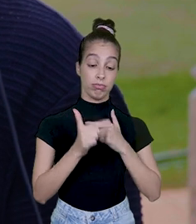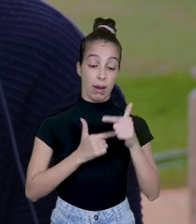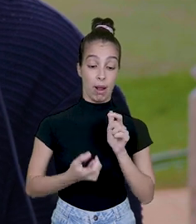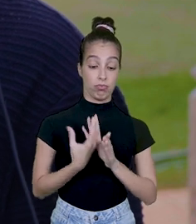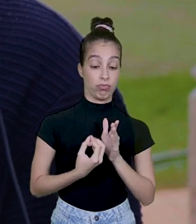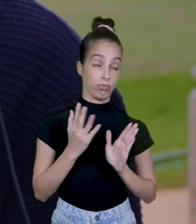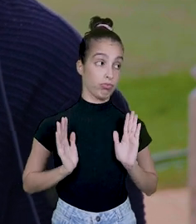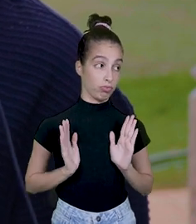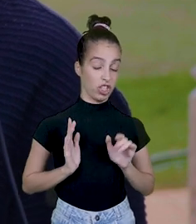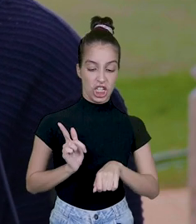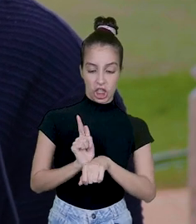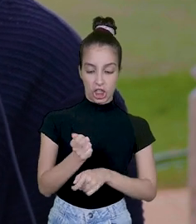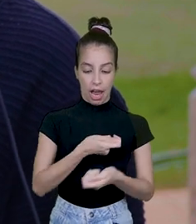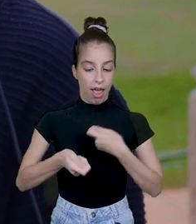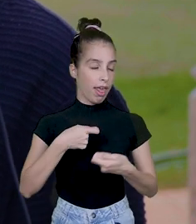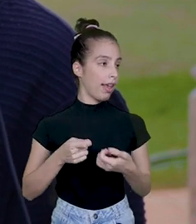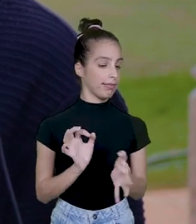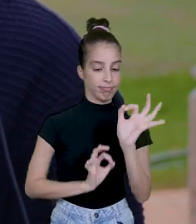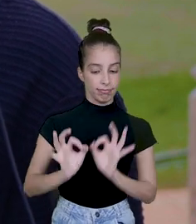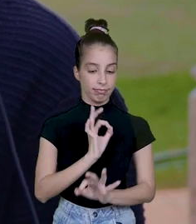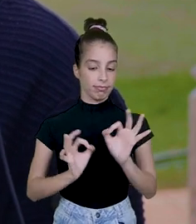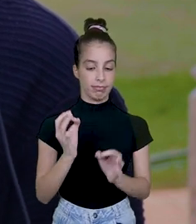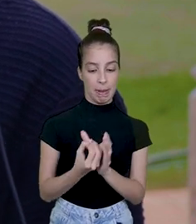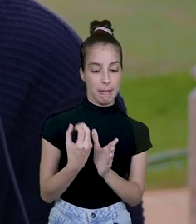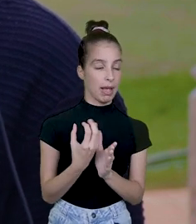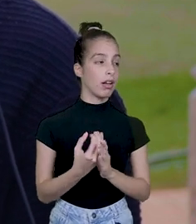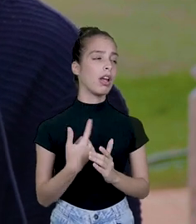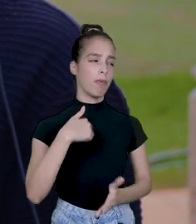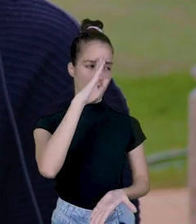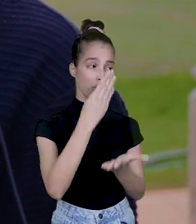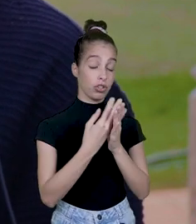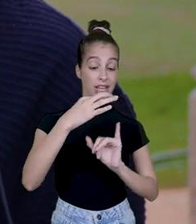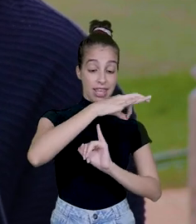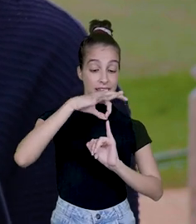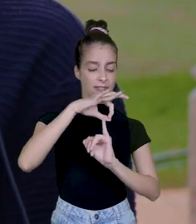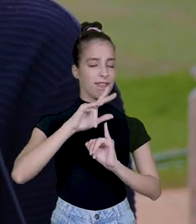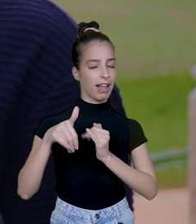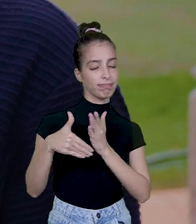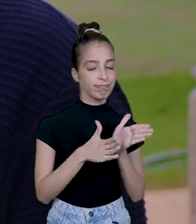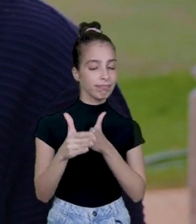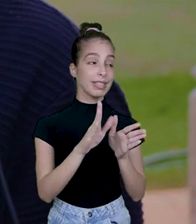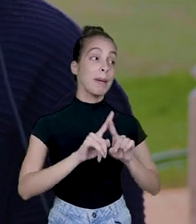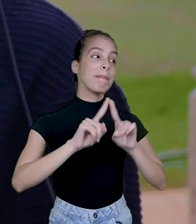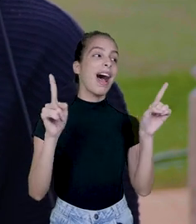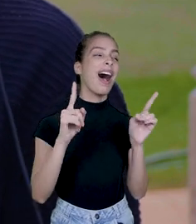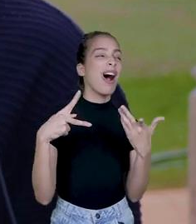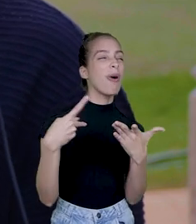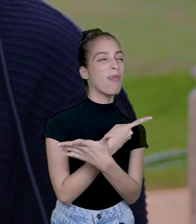n se eu acredito que o if sim também vai vai seguir por esse caminho mas como eu falei em decorrência dos